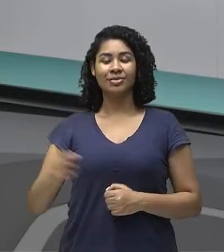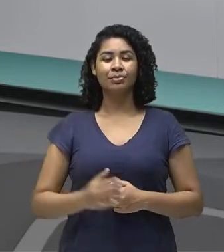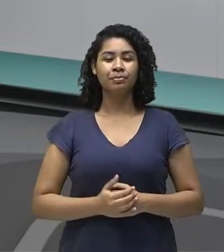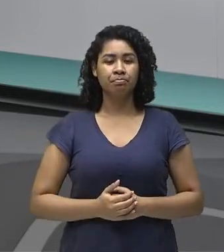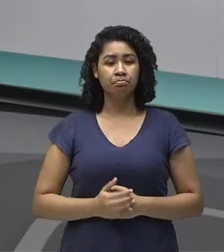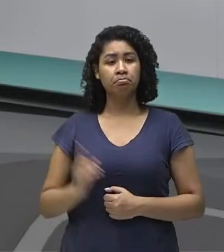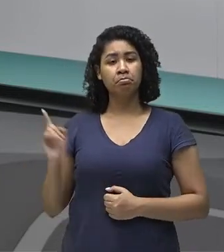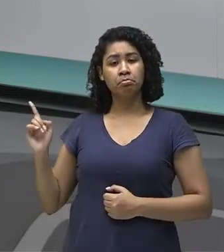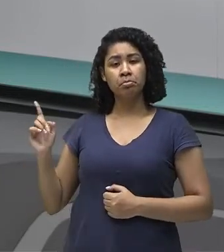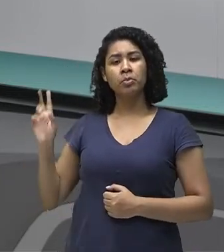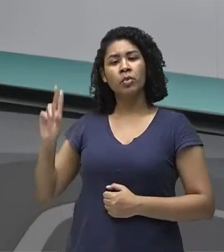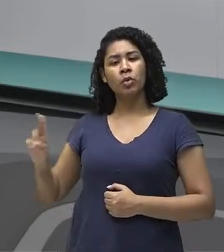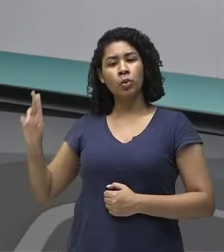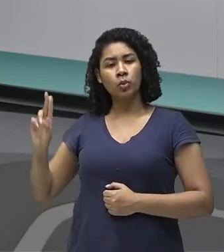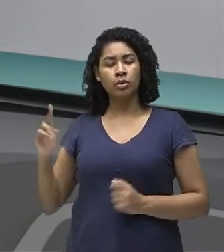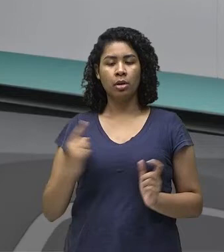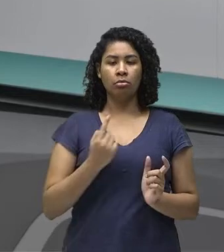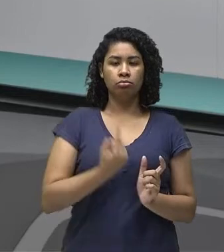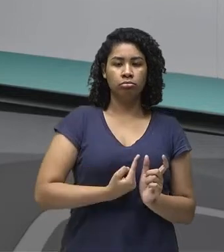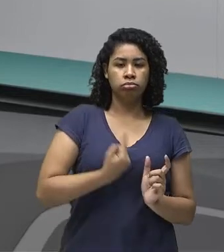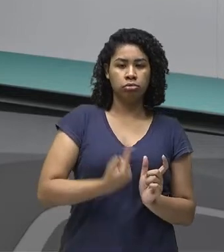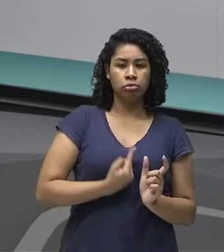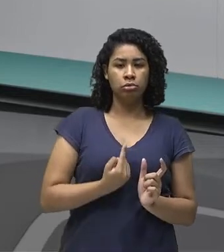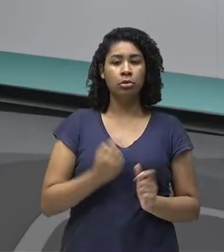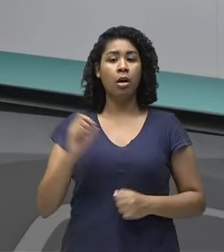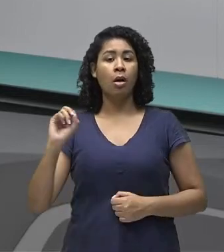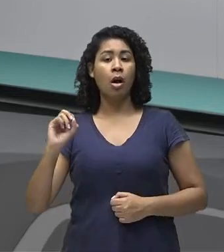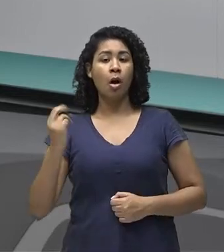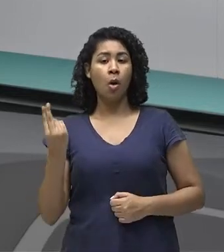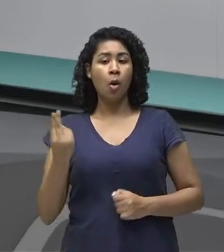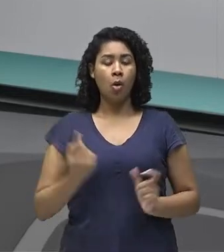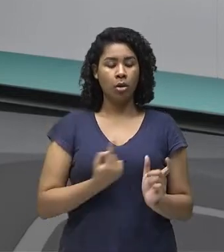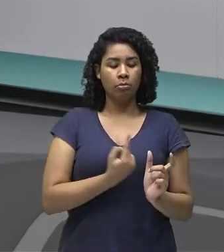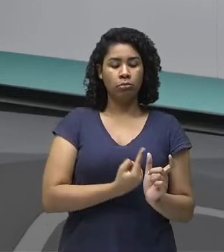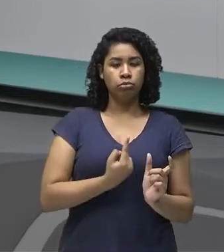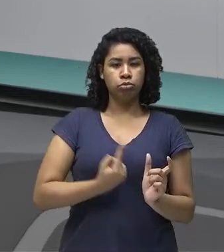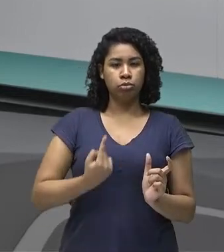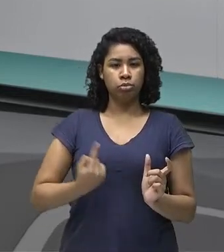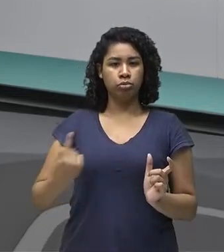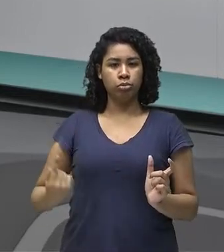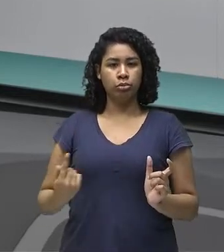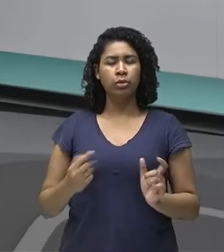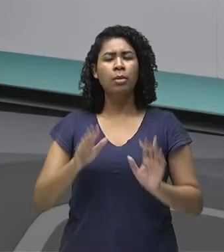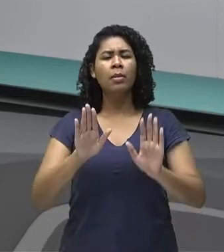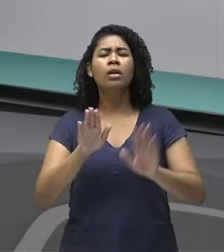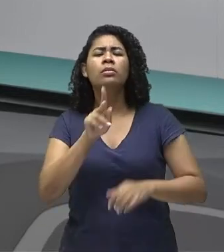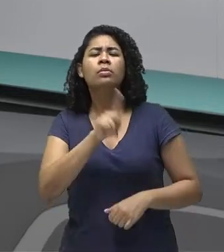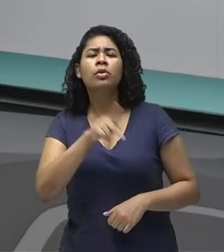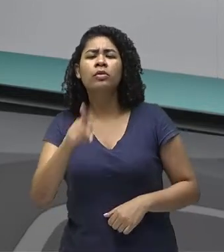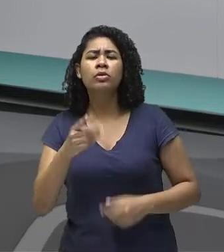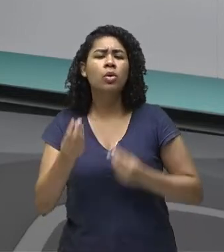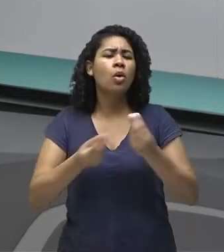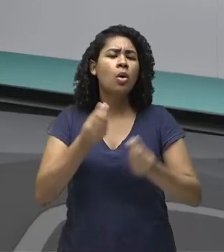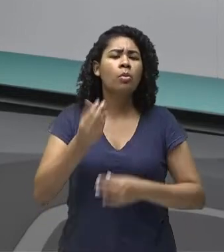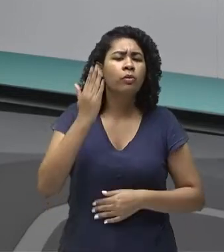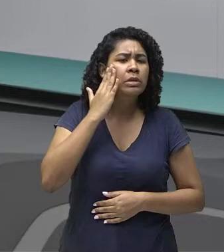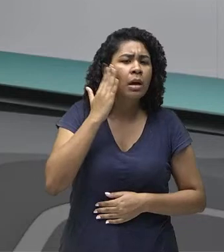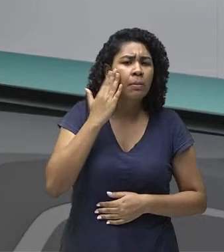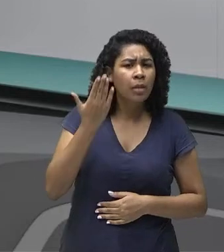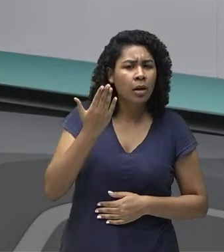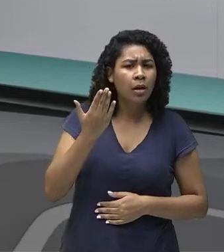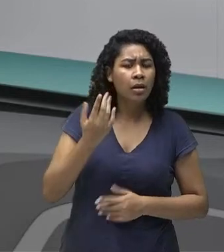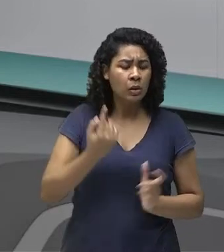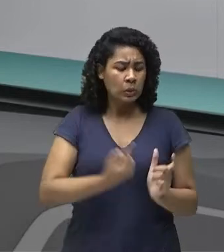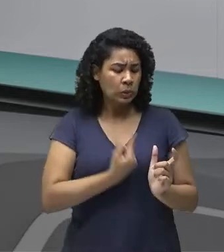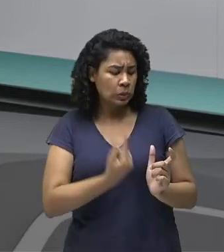utilizado tanto no plural como no singular. Teacher, como é que eu vou saber a diferença? Só no contexto, você vai olhar